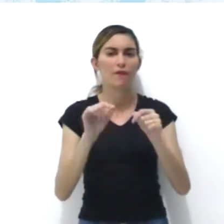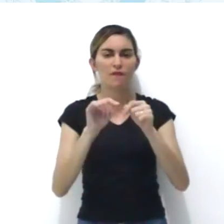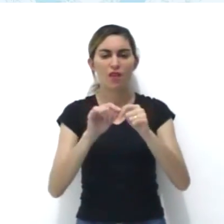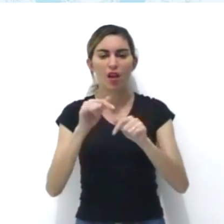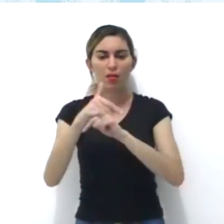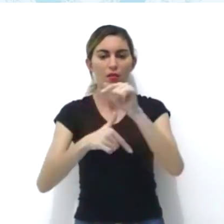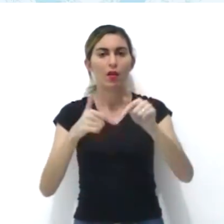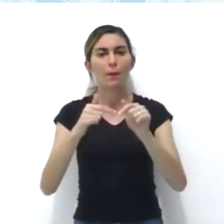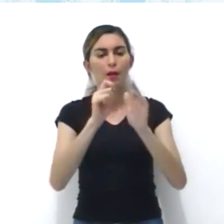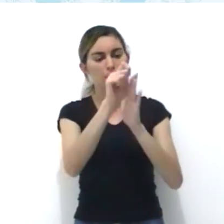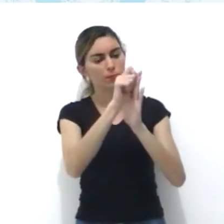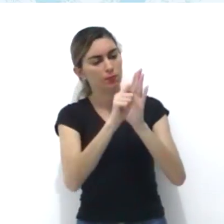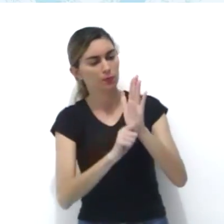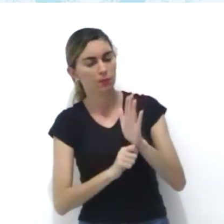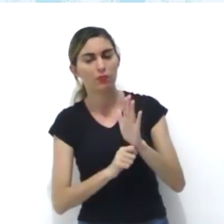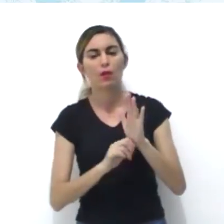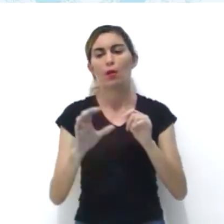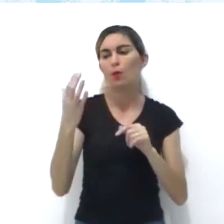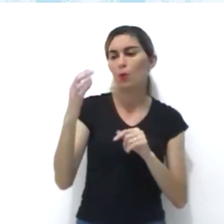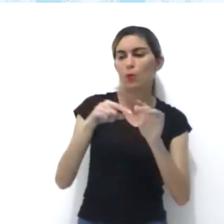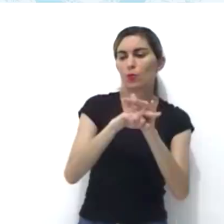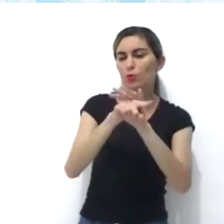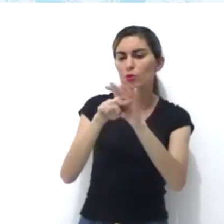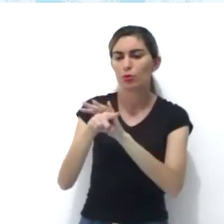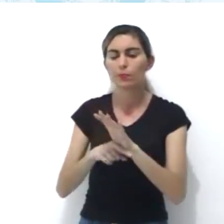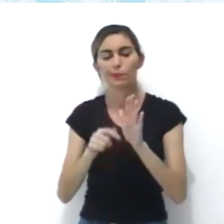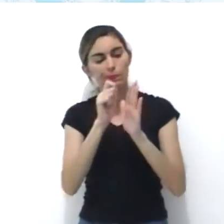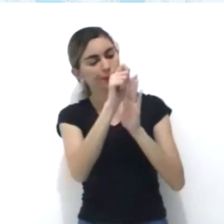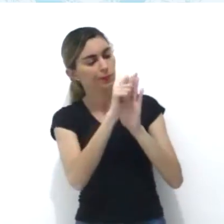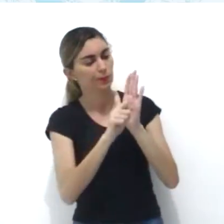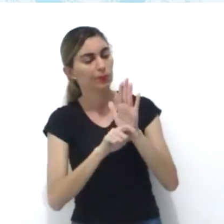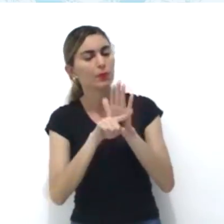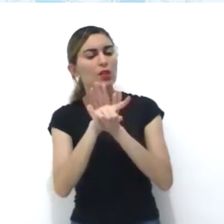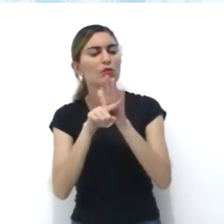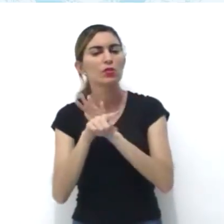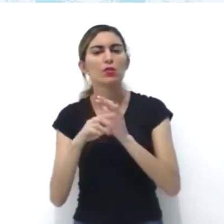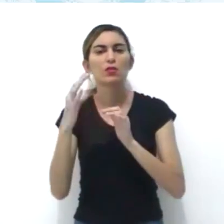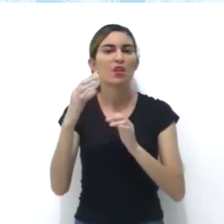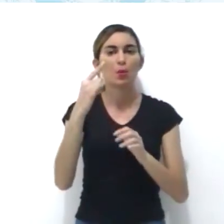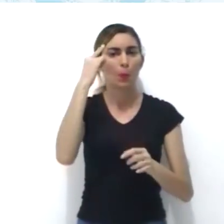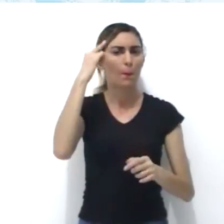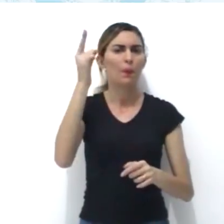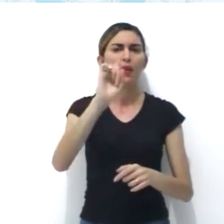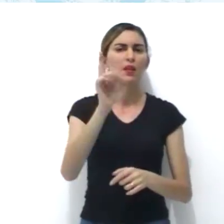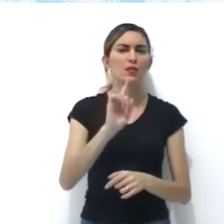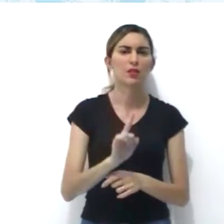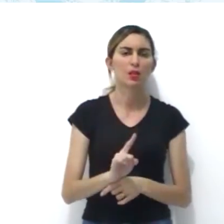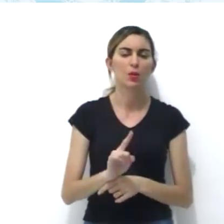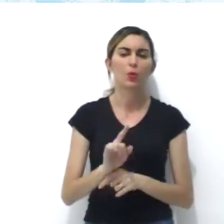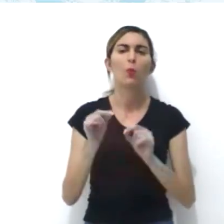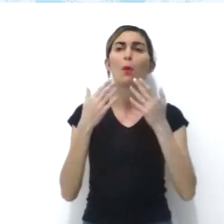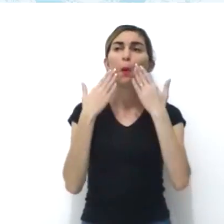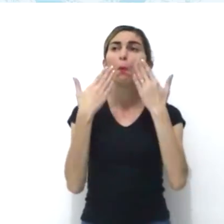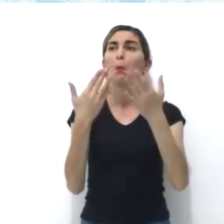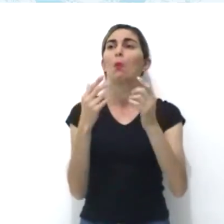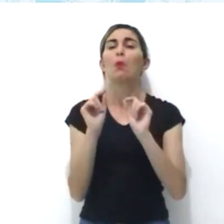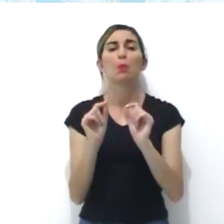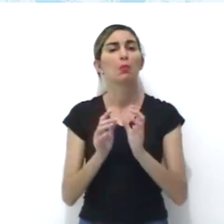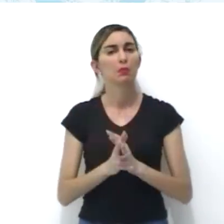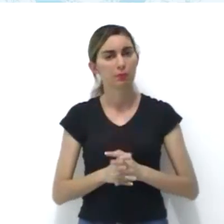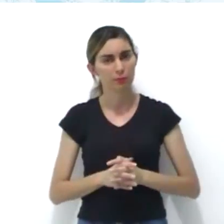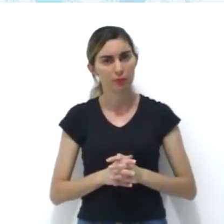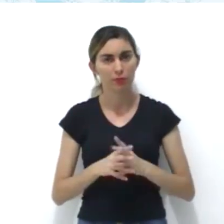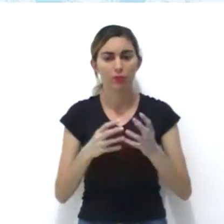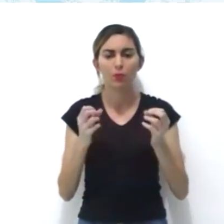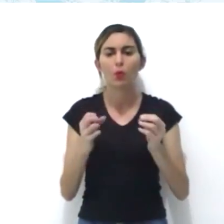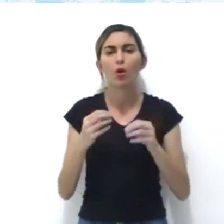muitas pessoas fazem os trabalhos científicos, fazem as pesquisas científicas e aí assim não pensam tanto no que